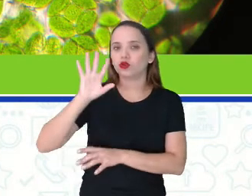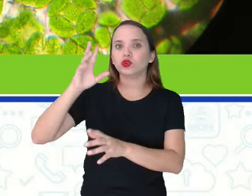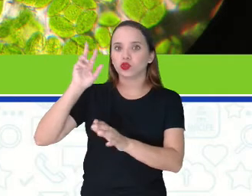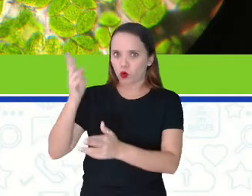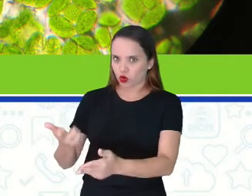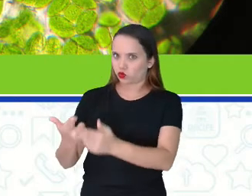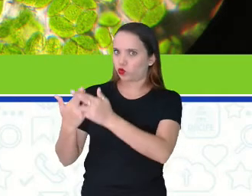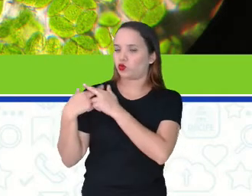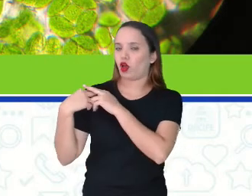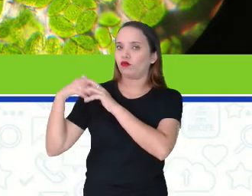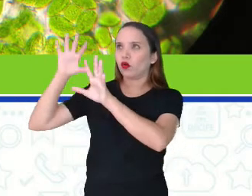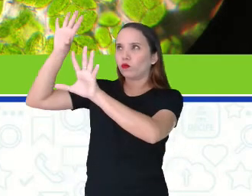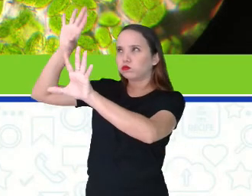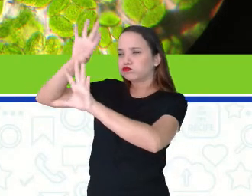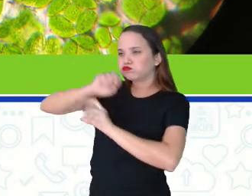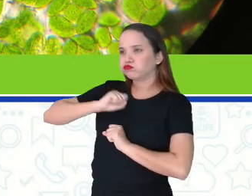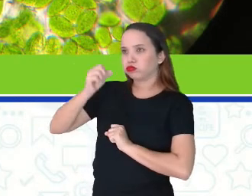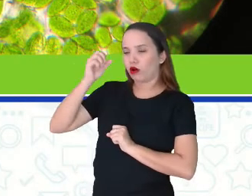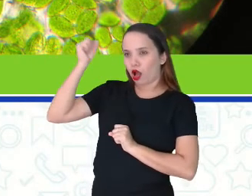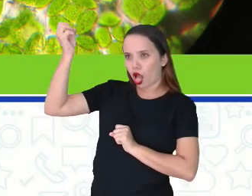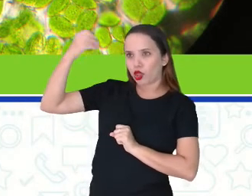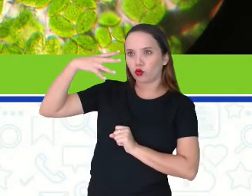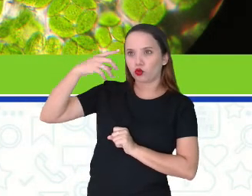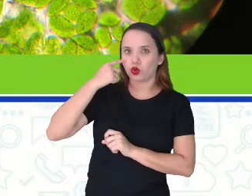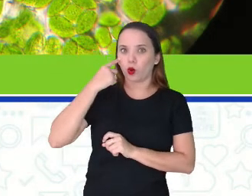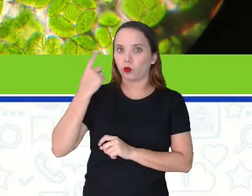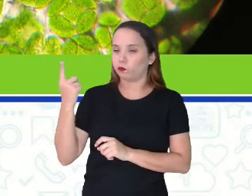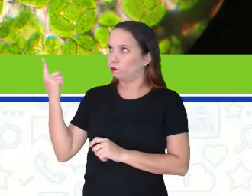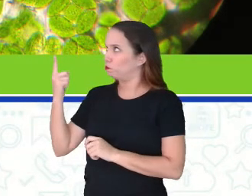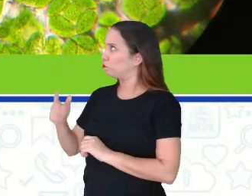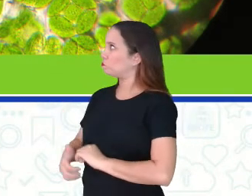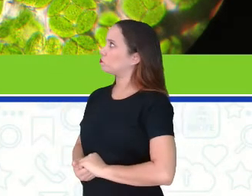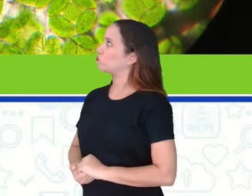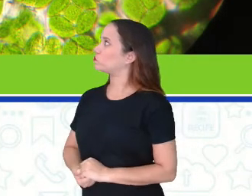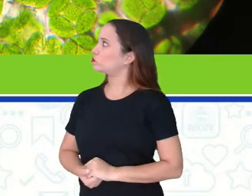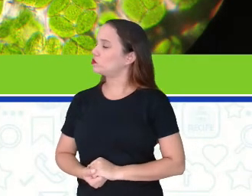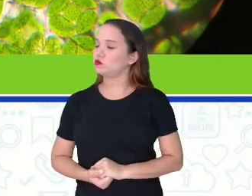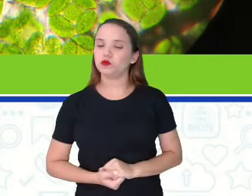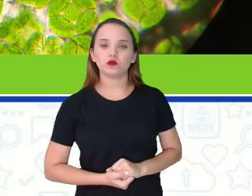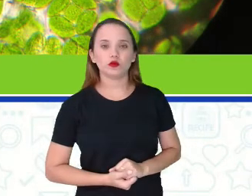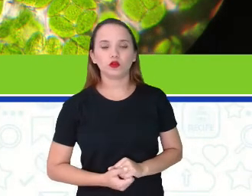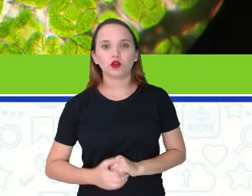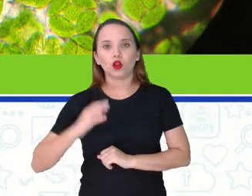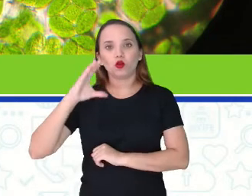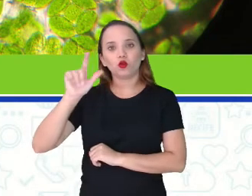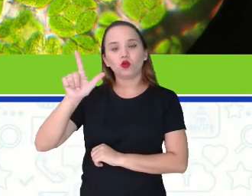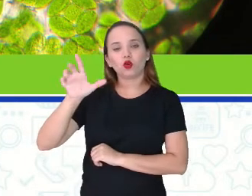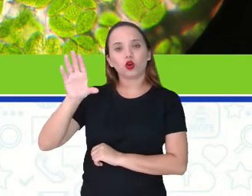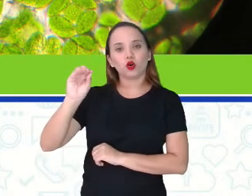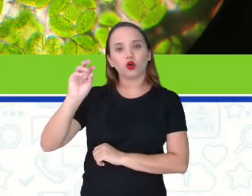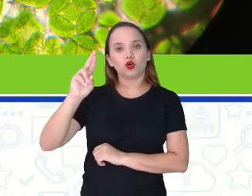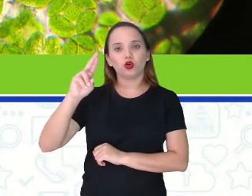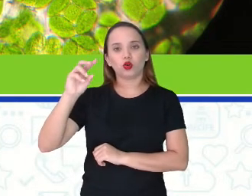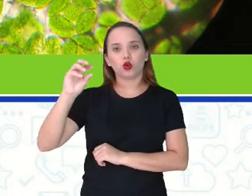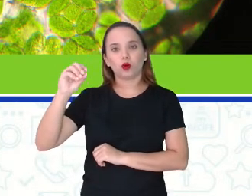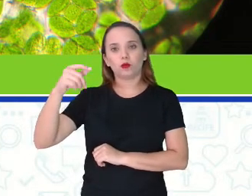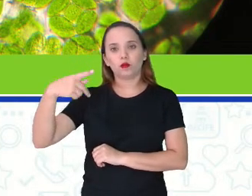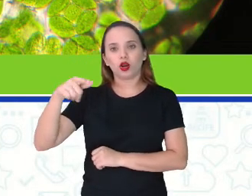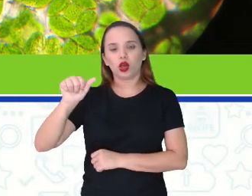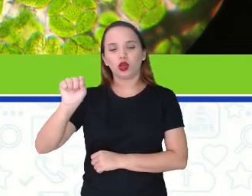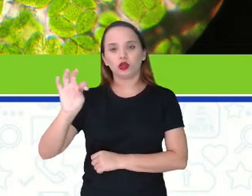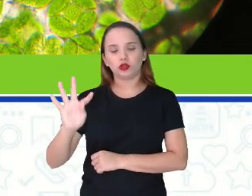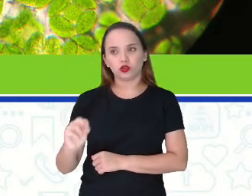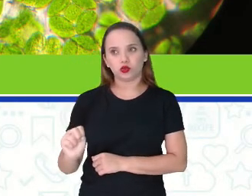luz. Observem aí direitinho, leiam aí comigo. Os cloroplastos, que a gente já viu, né, que fica aí nas